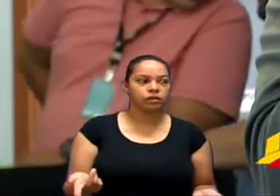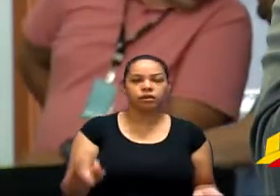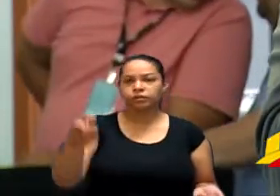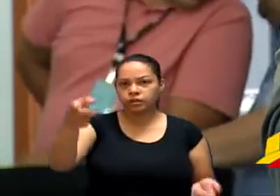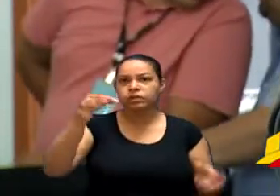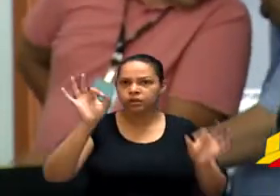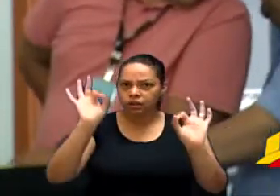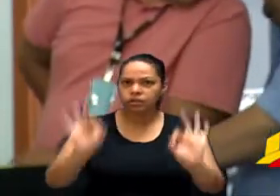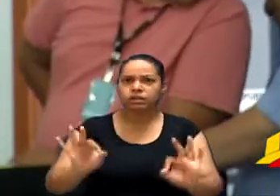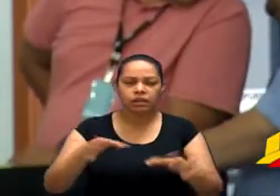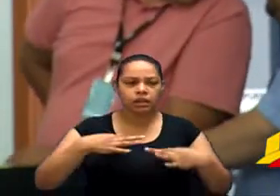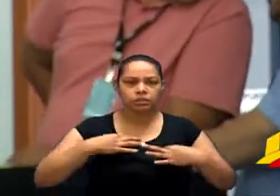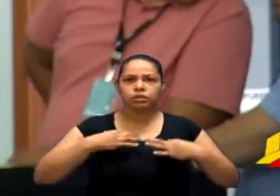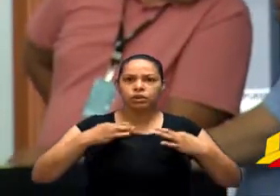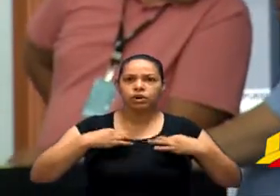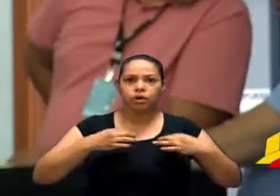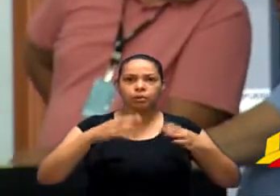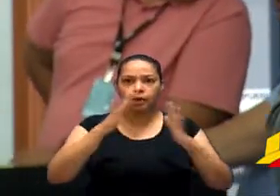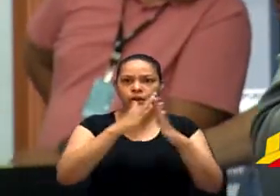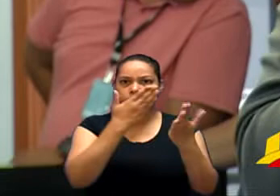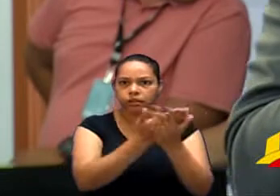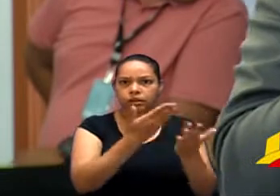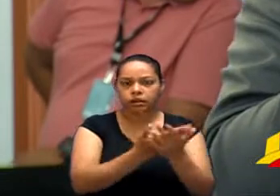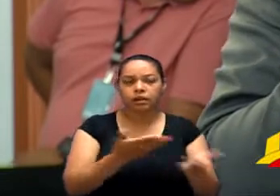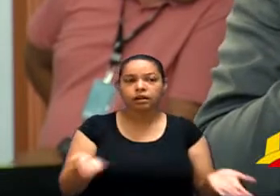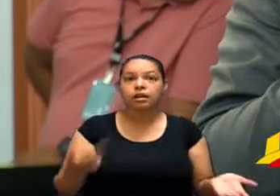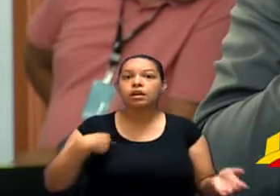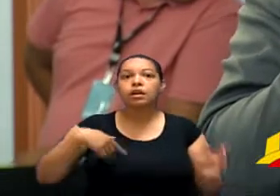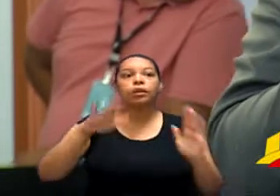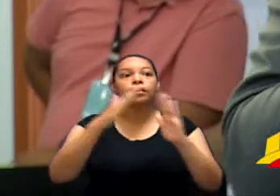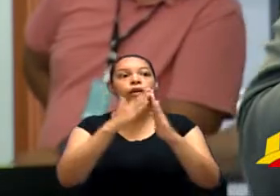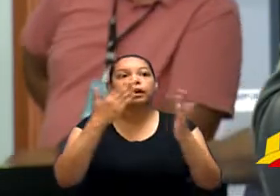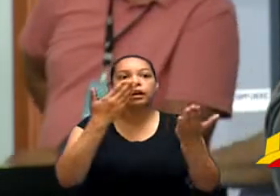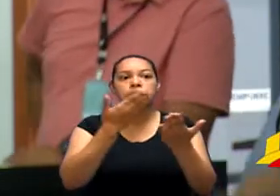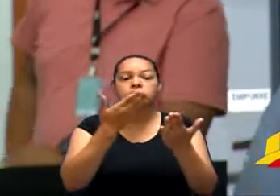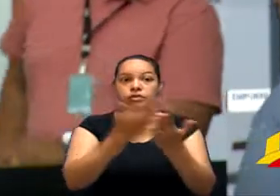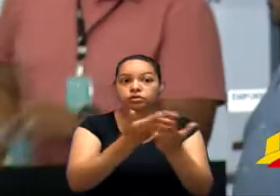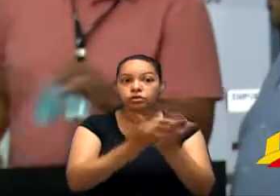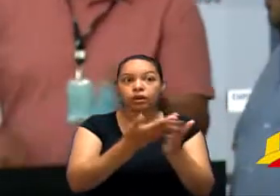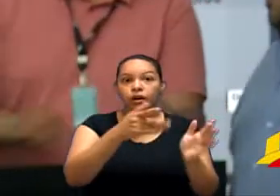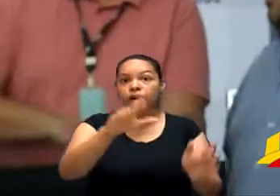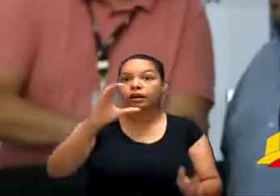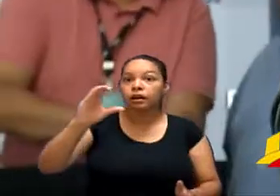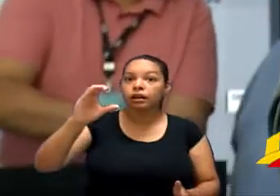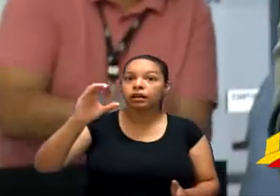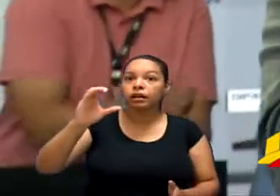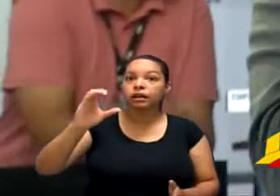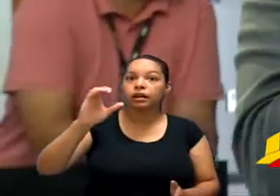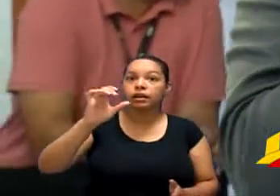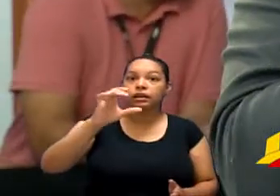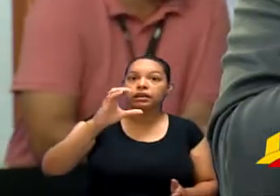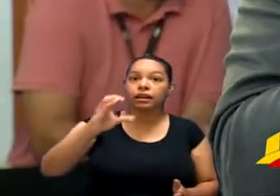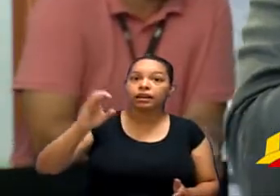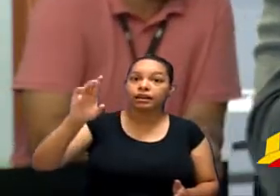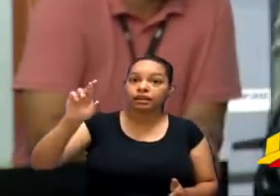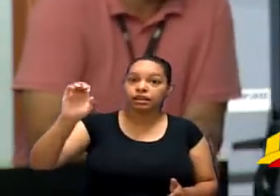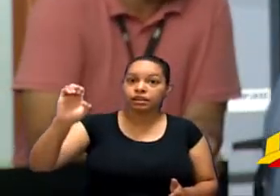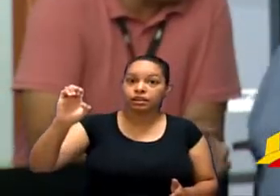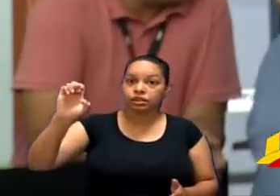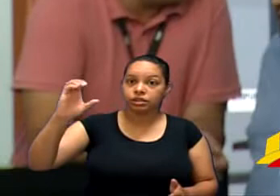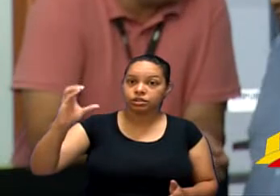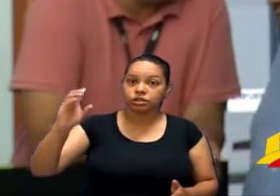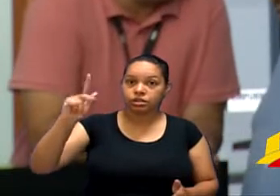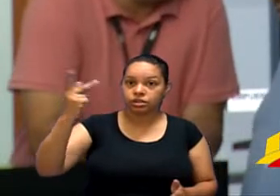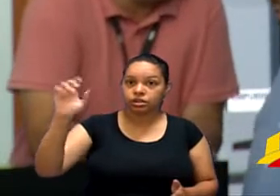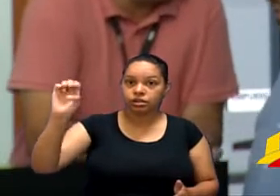do uniforme para ter a creche para idoso muita gente não tem condições de pagar advogada fogo em muita